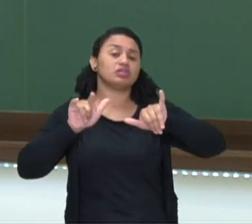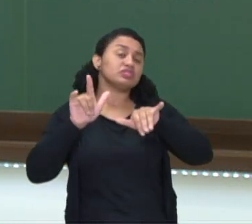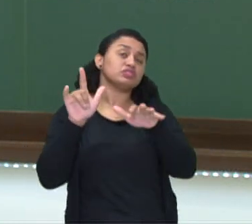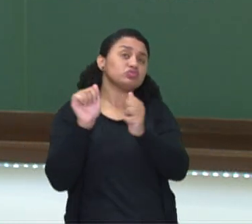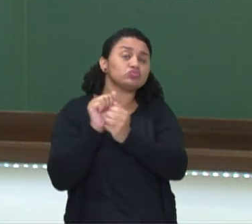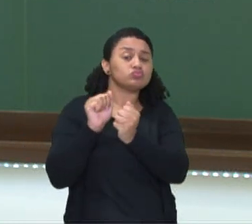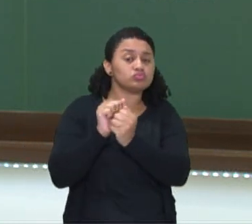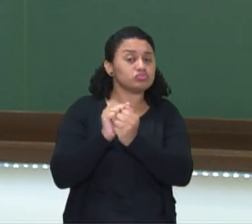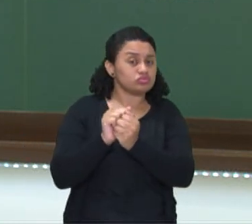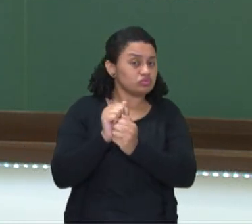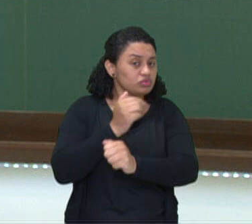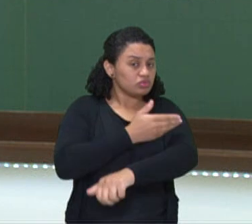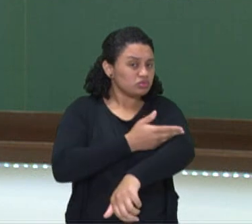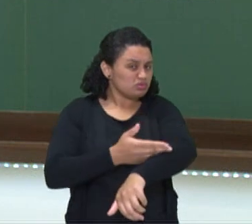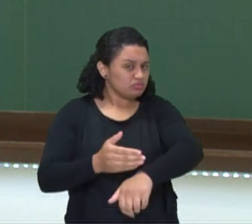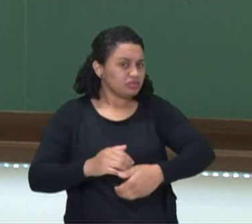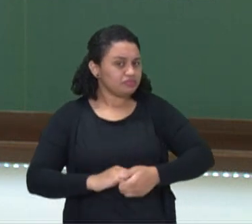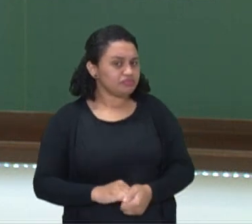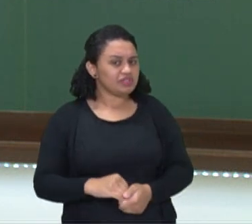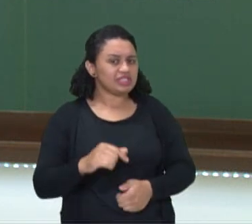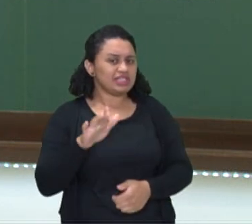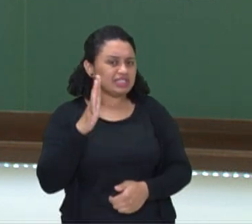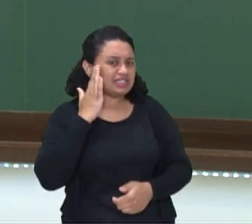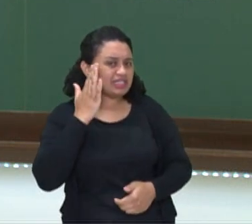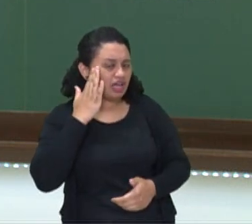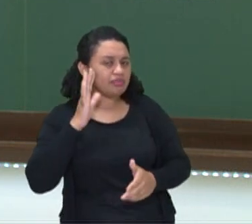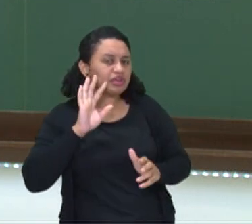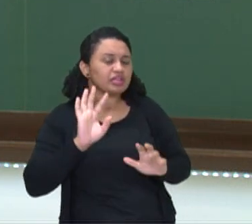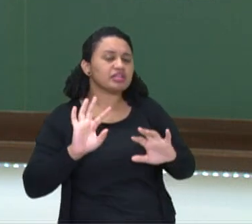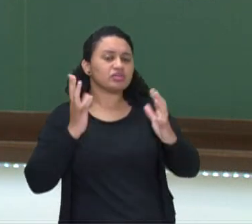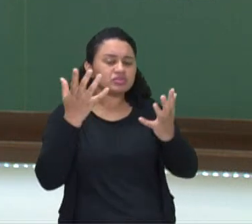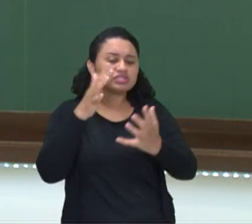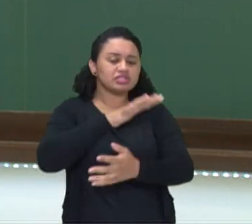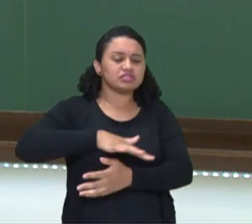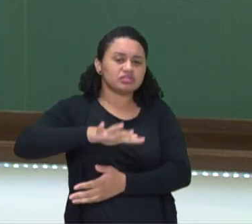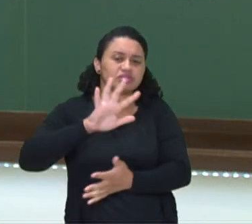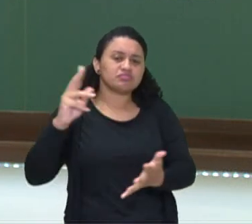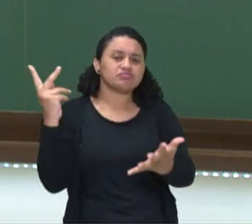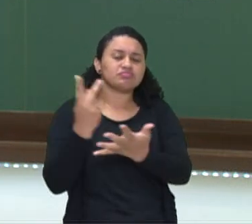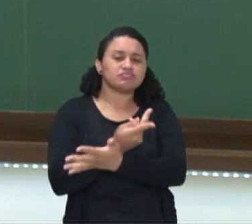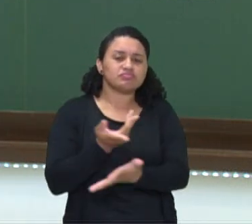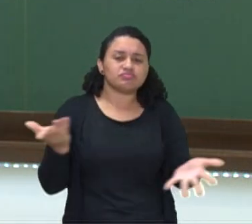hábito? Você está informado com as coisas do momento, com os acontecimentos?